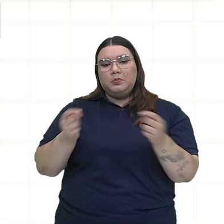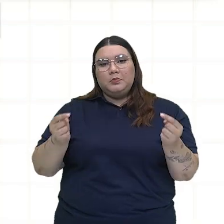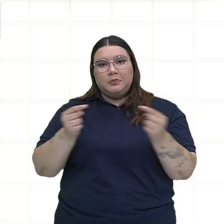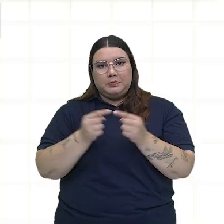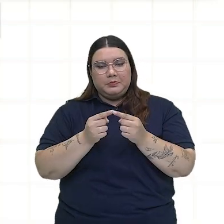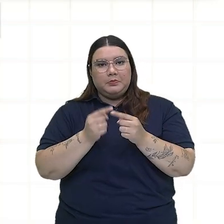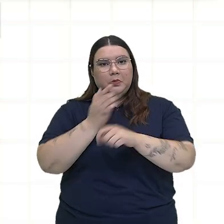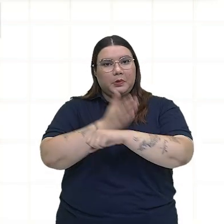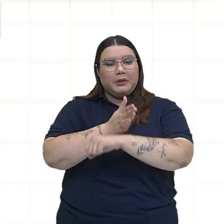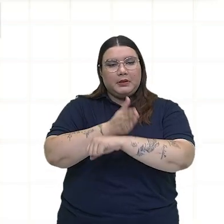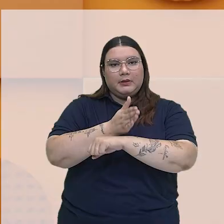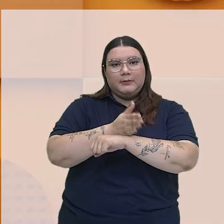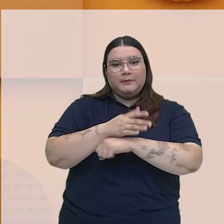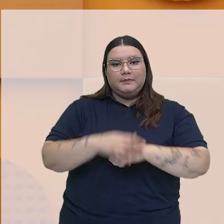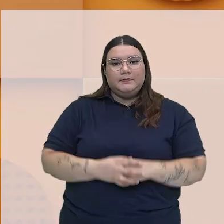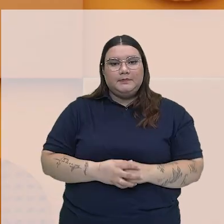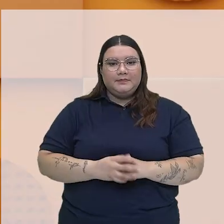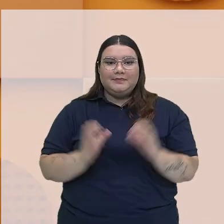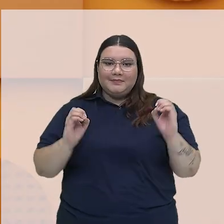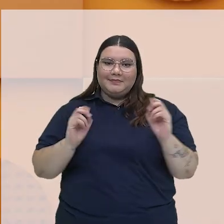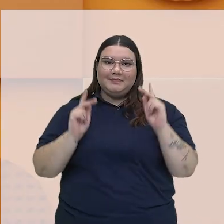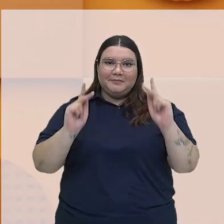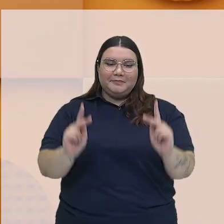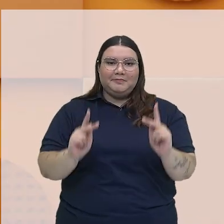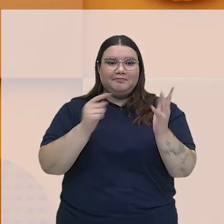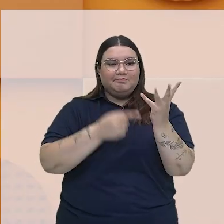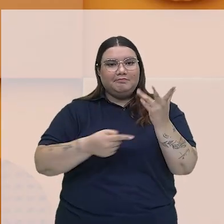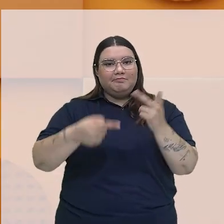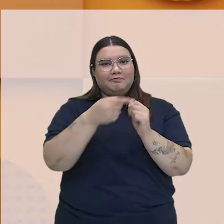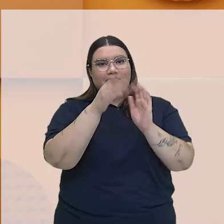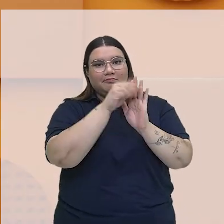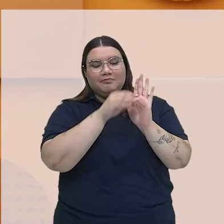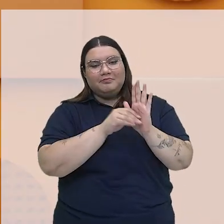da técnica da irrigação. Bom, esses são os